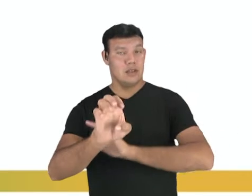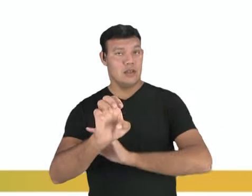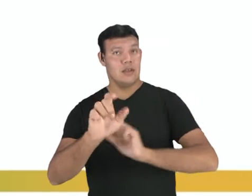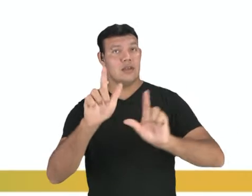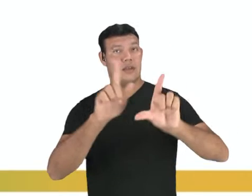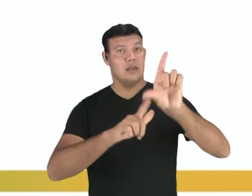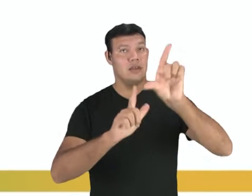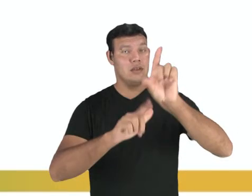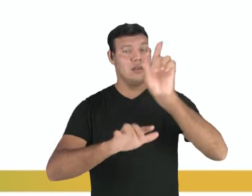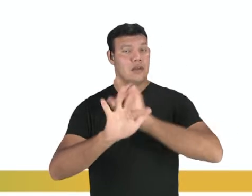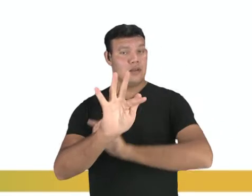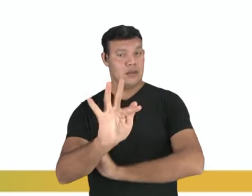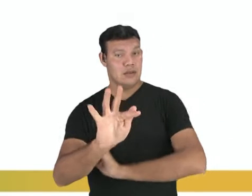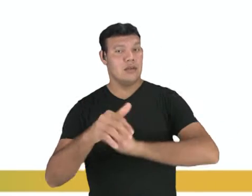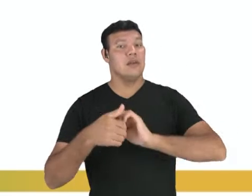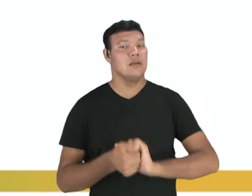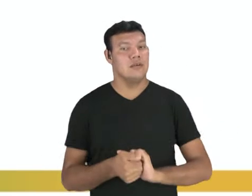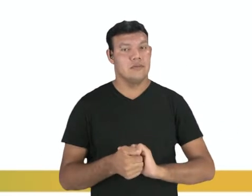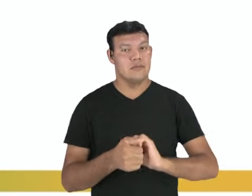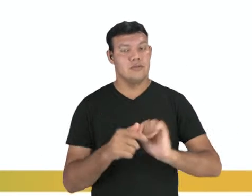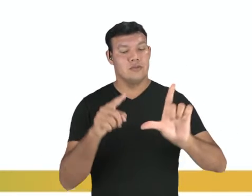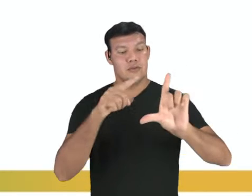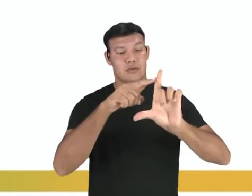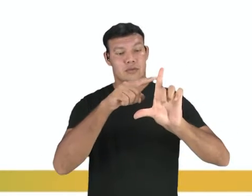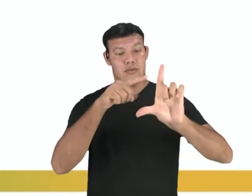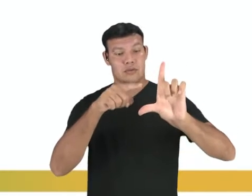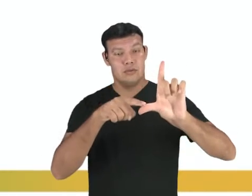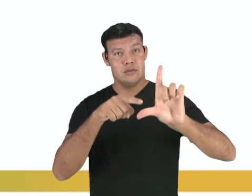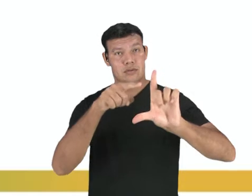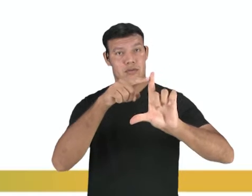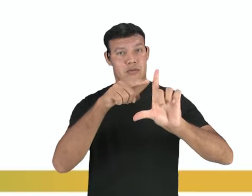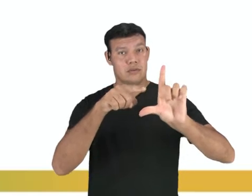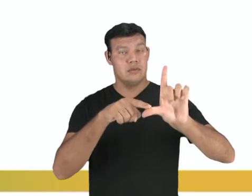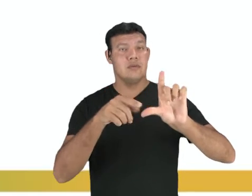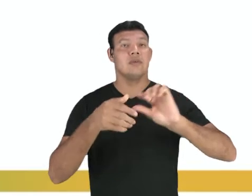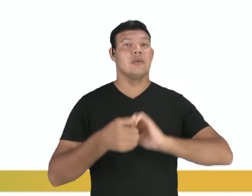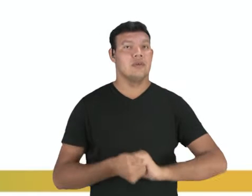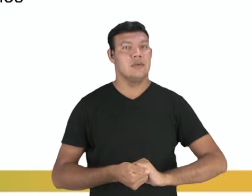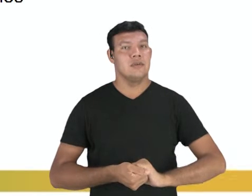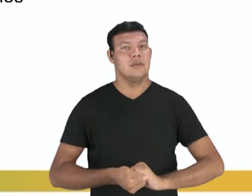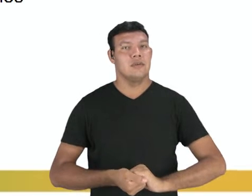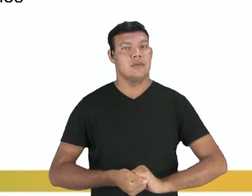e seria o tamanho da abertura né a distância